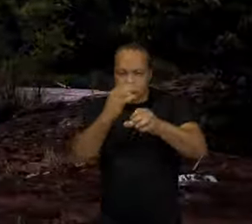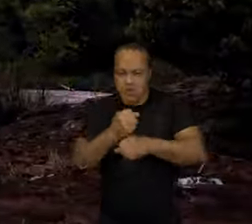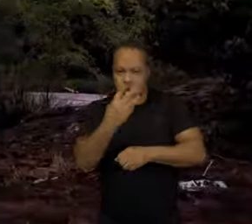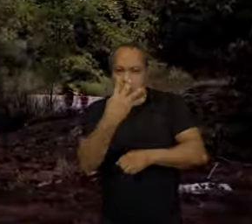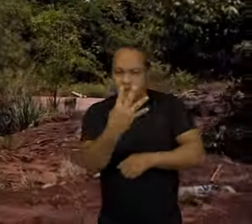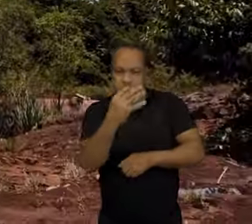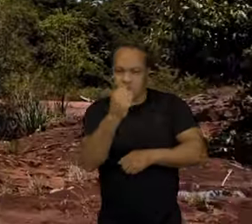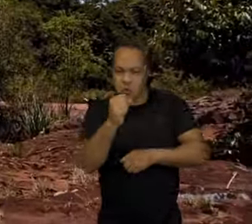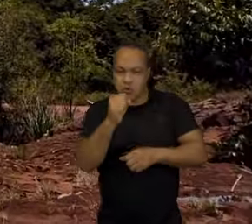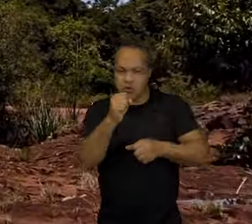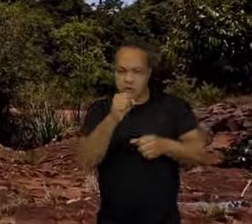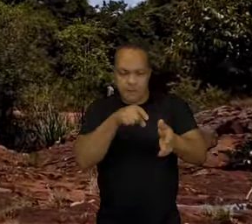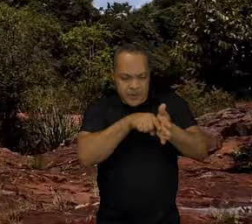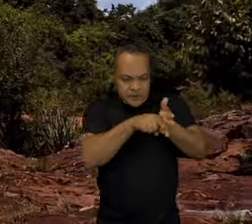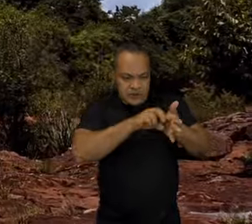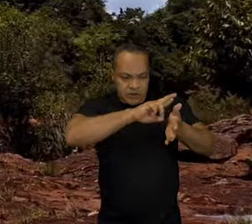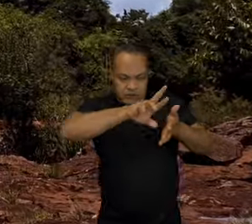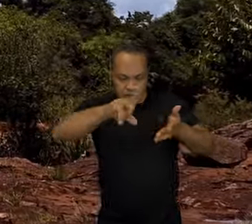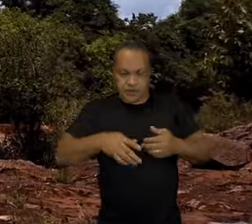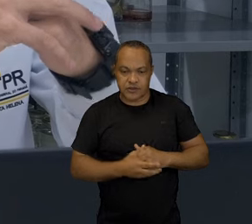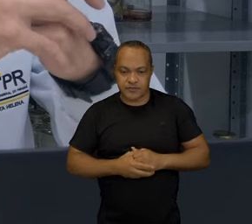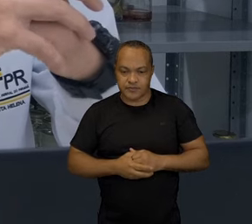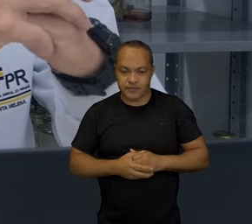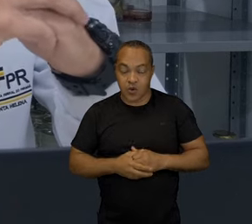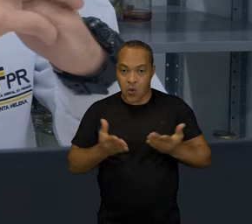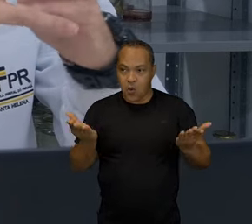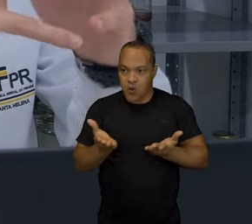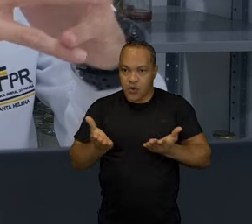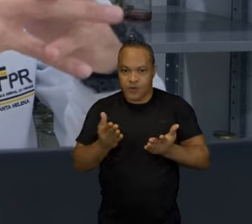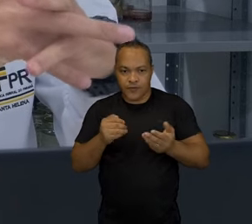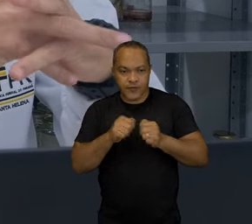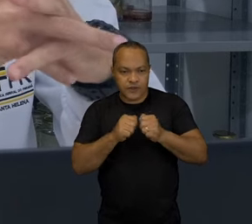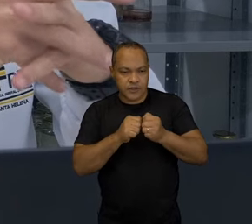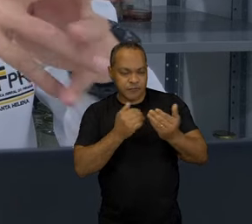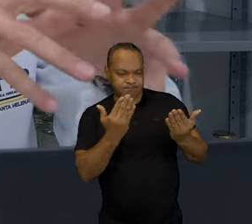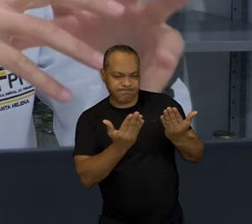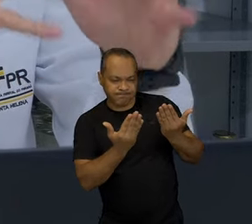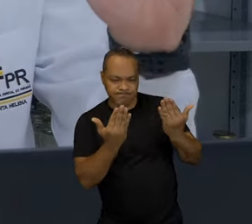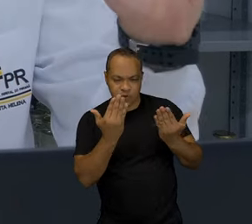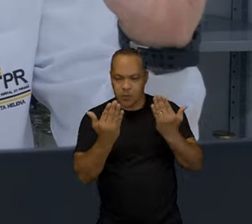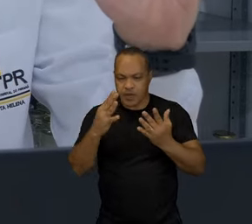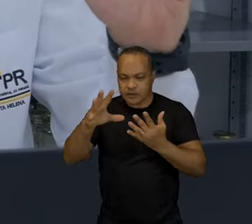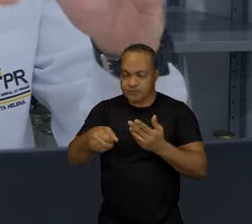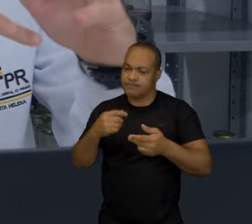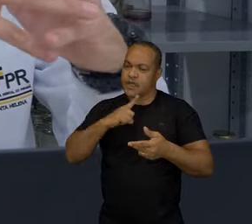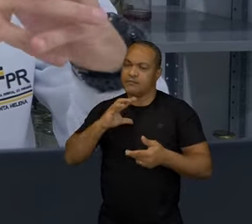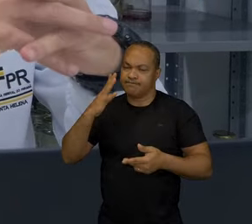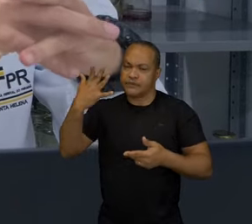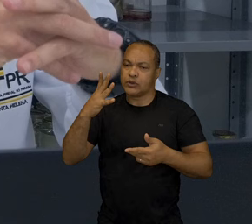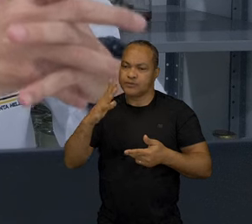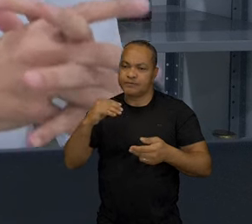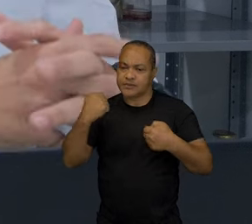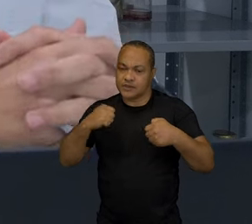48 amostragens da bacia. Para fazer um levantamento ictiofaunístico, é uma série de fatores, né,